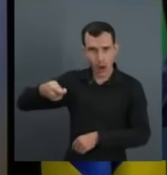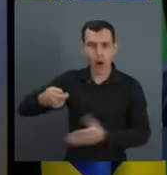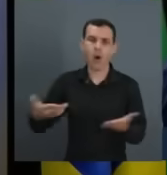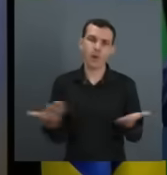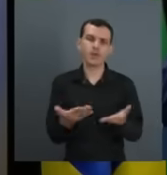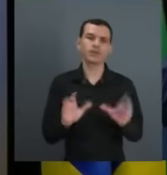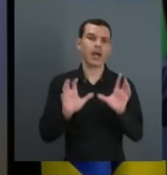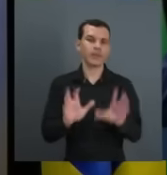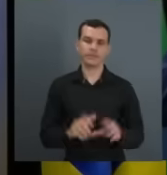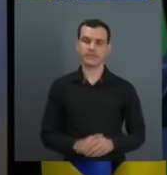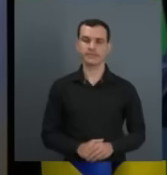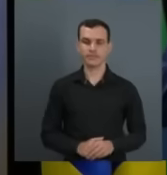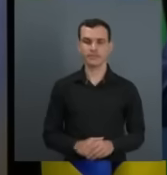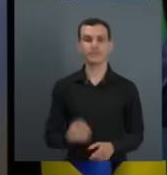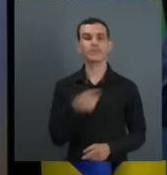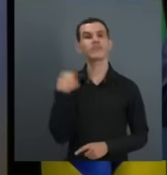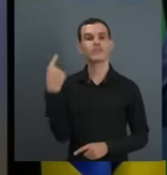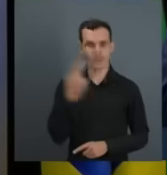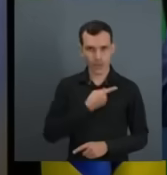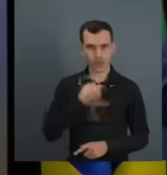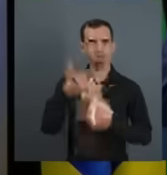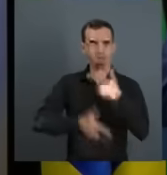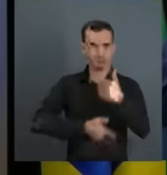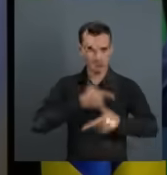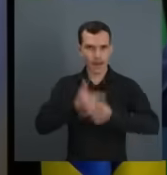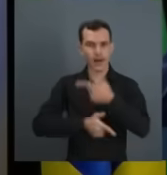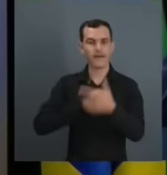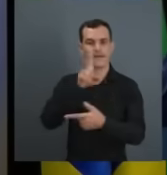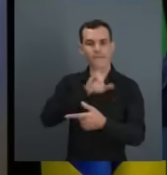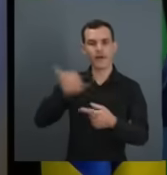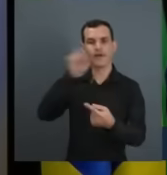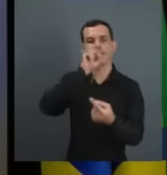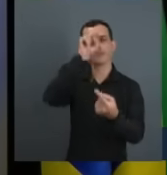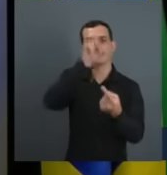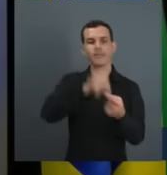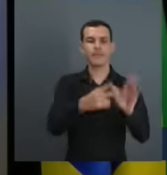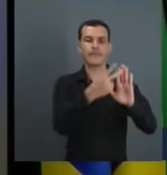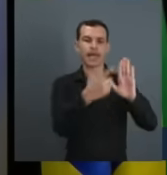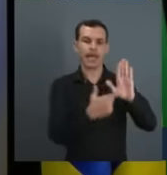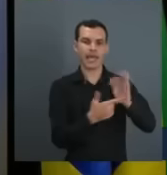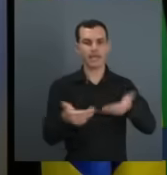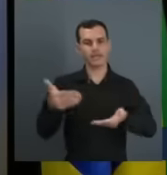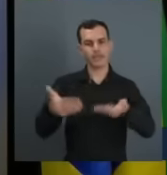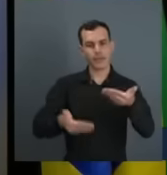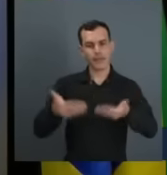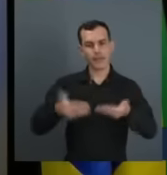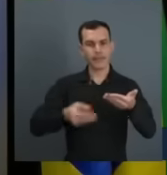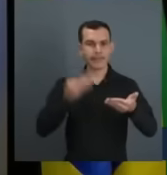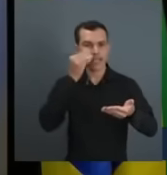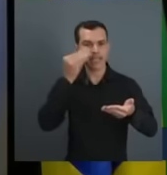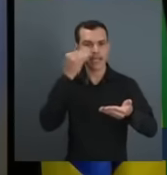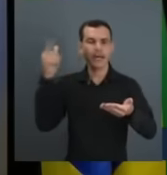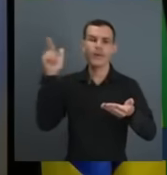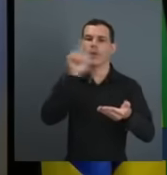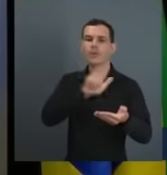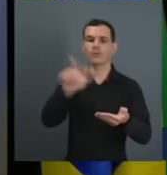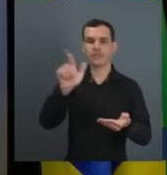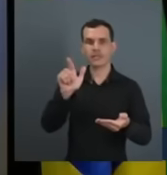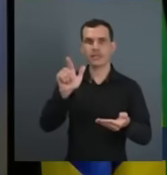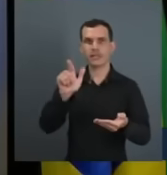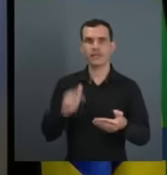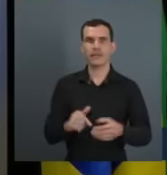vamos trabalhar pelas PL da dosimetria para que possa ter um mínimo